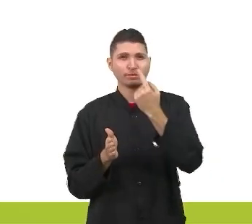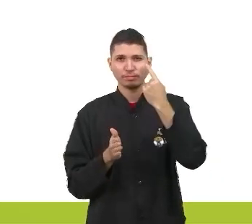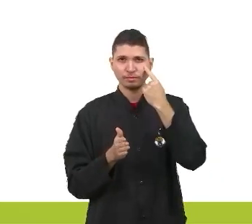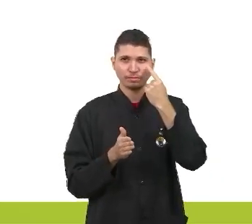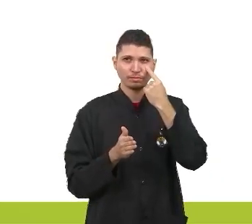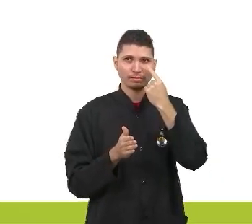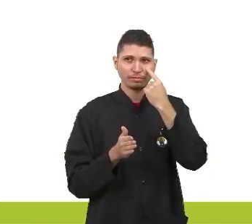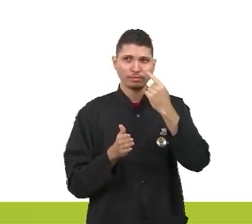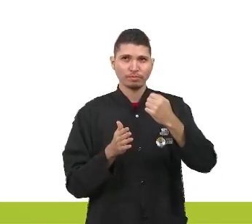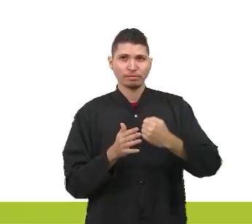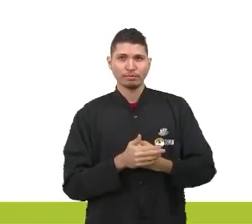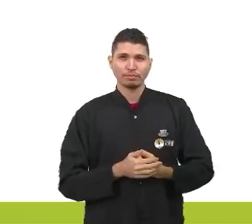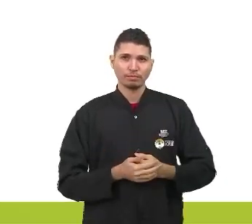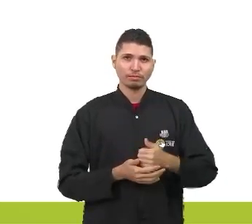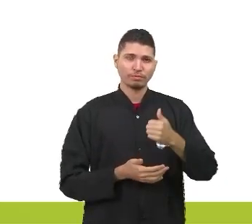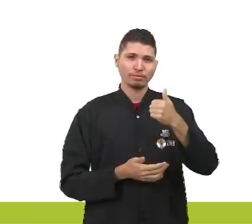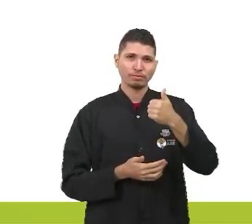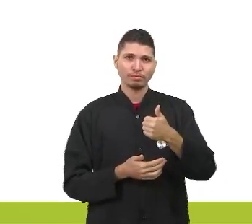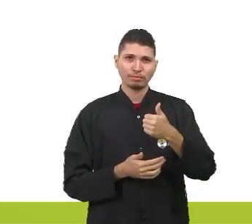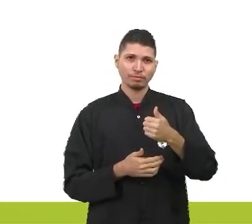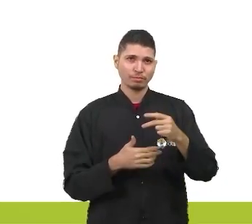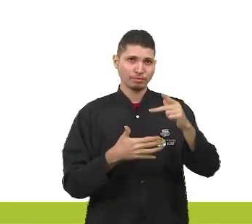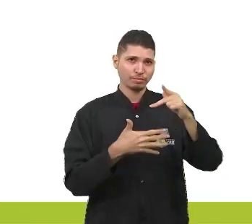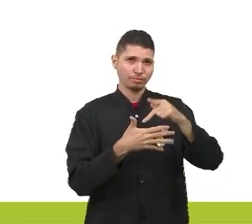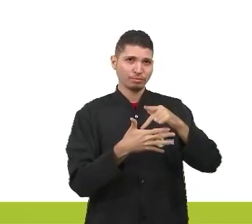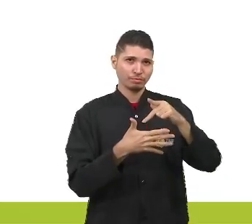tenho uma proteína formada por 1, 2, 3